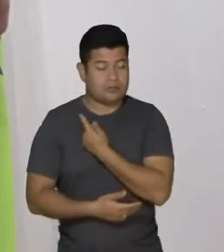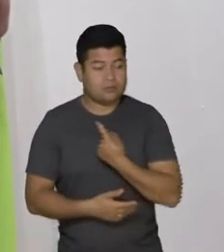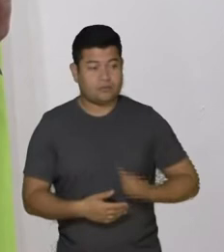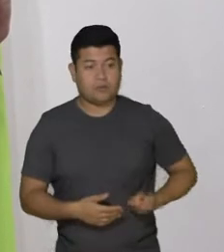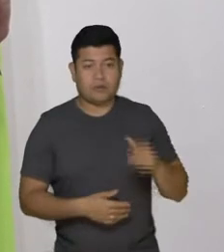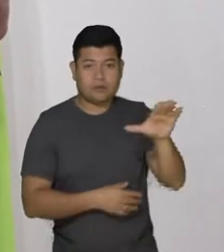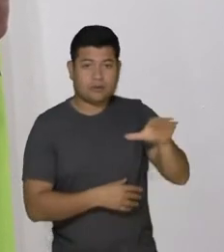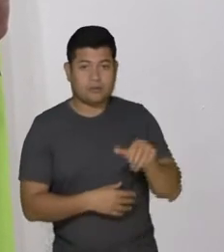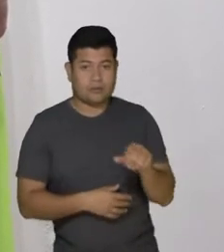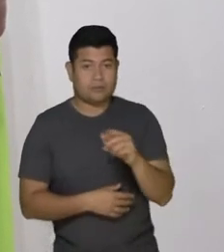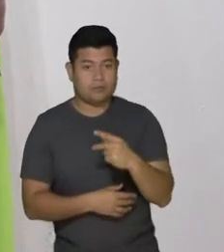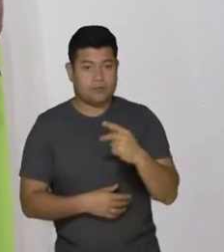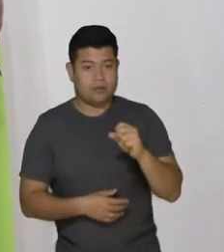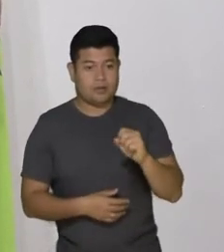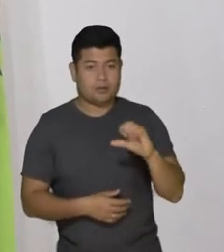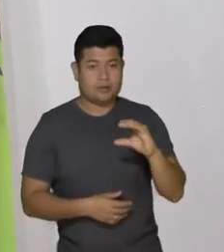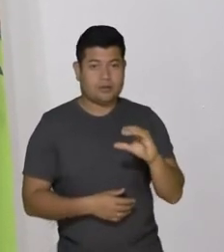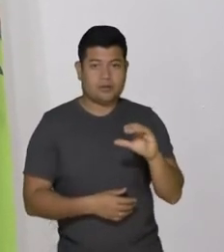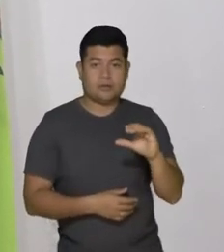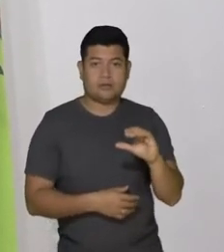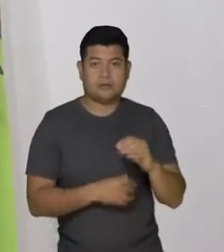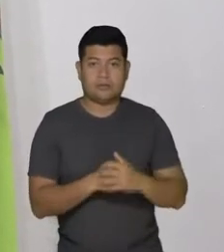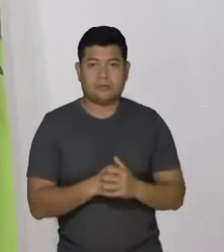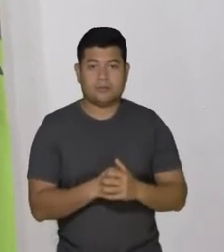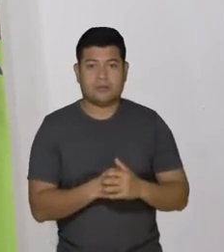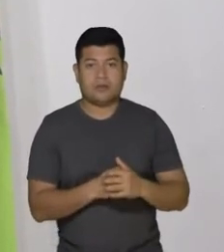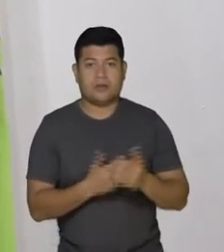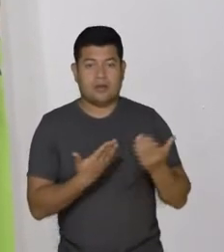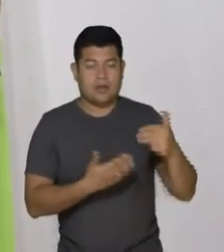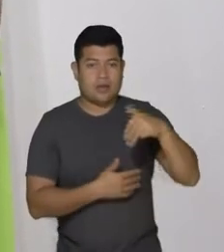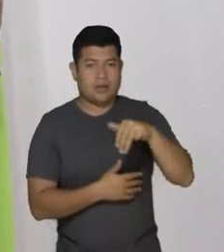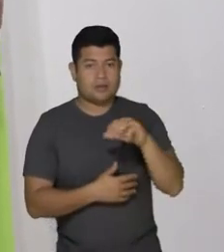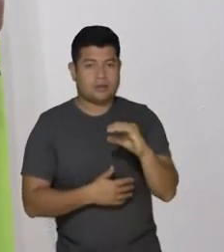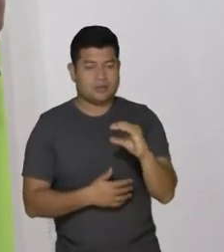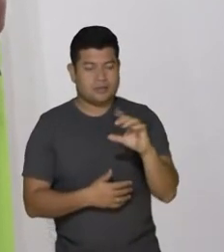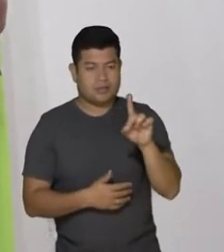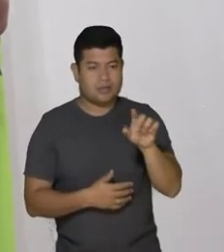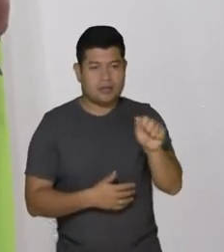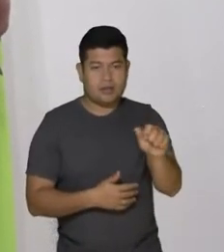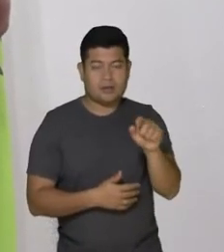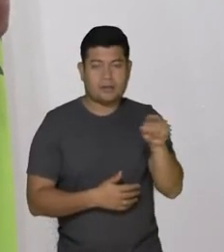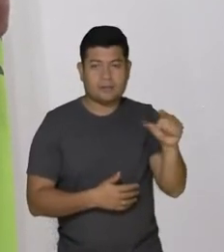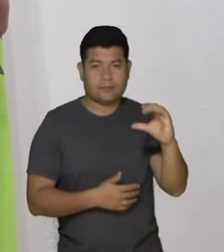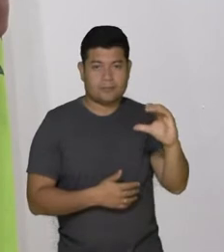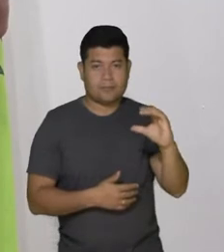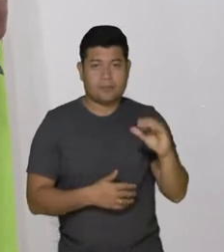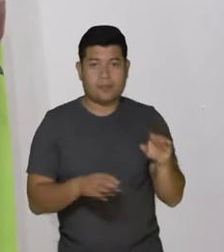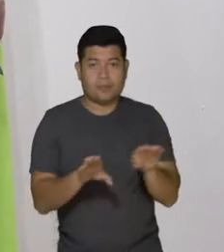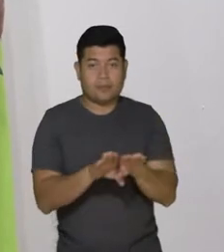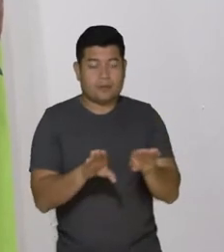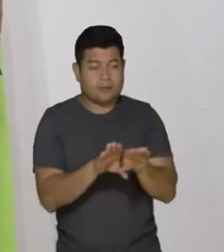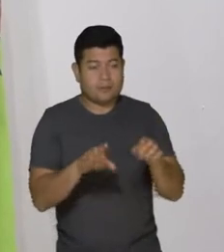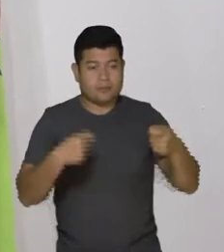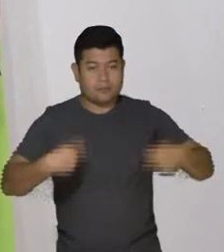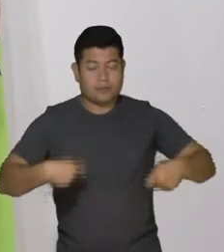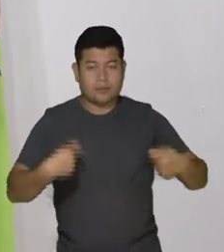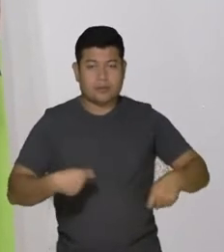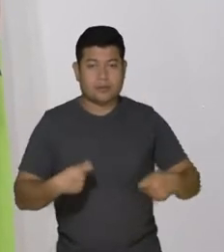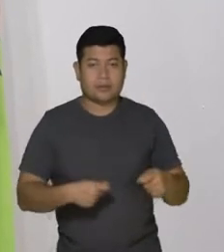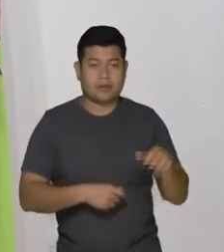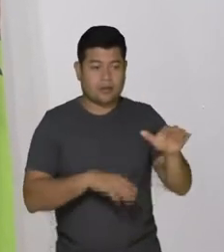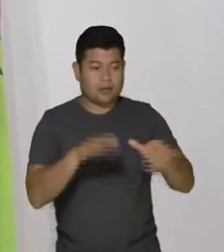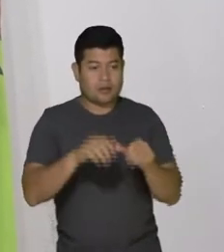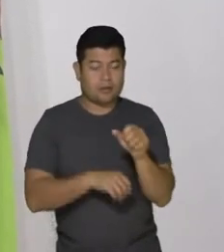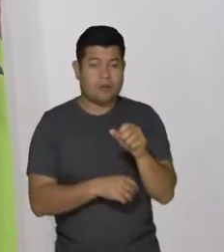que já começa com a escolha pelo MCA dígito c e pela da contratação de programa